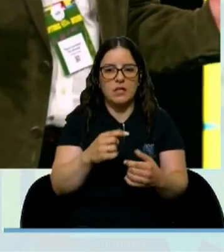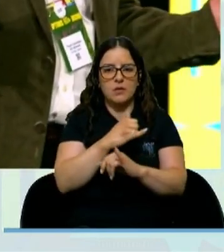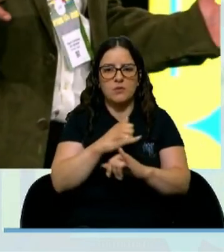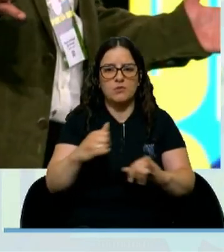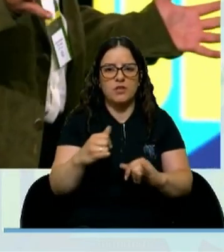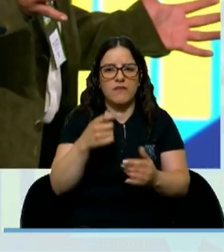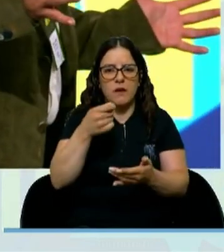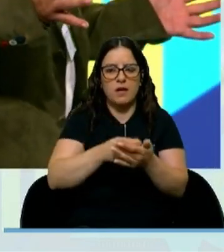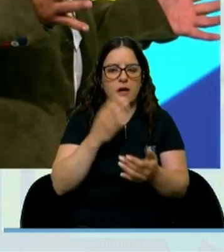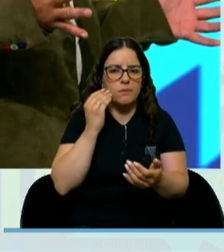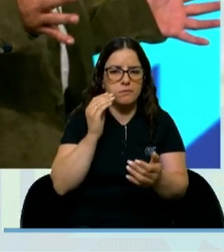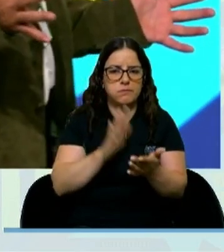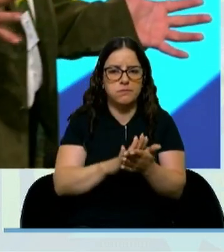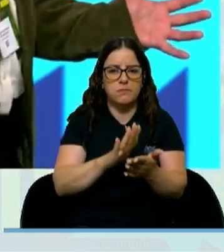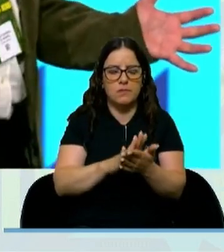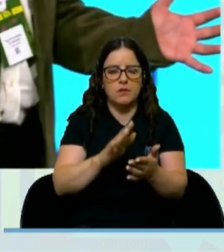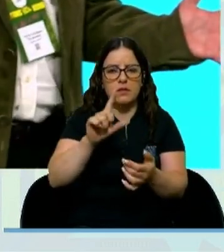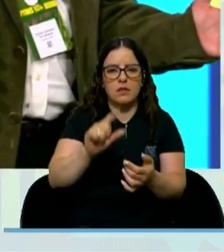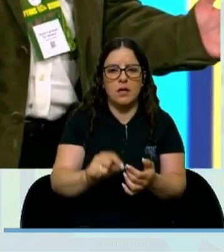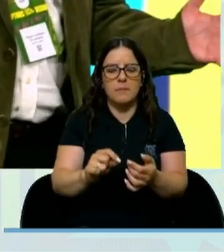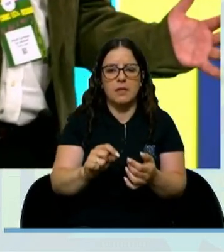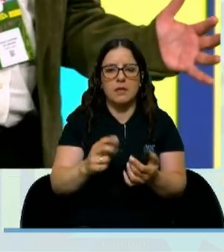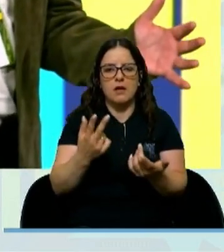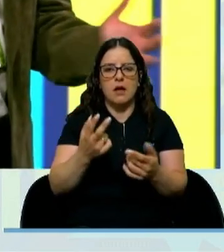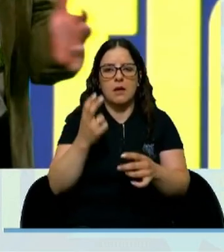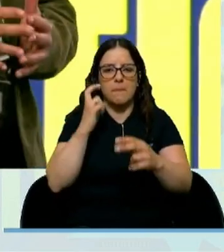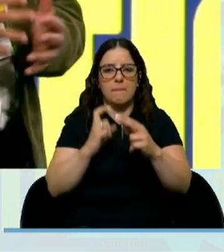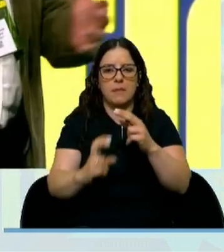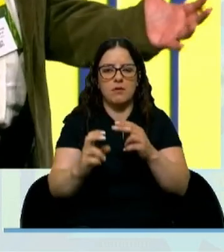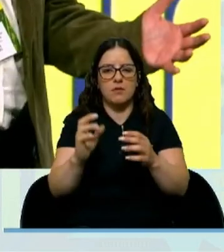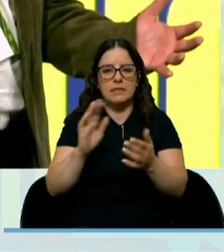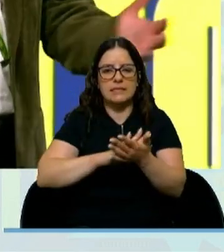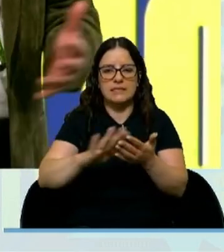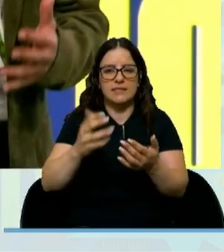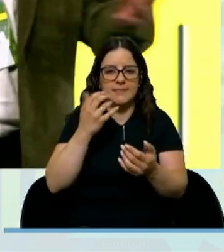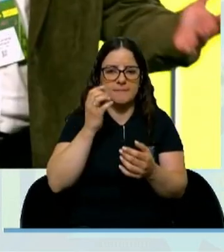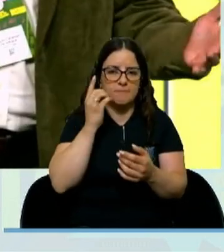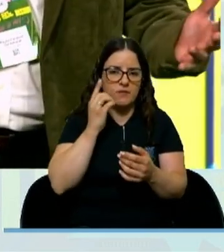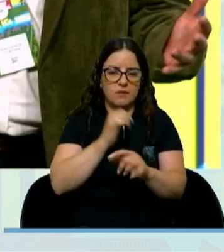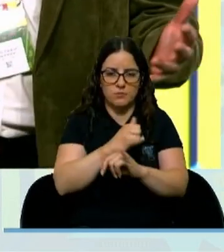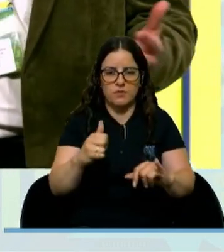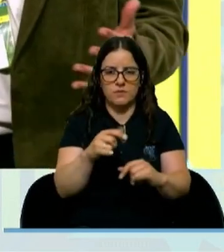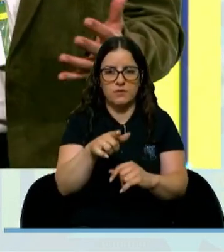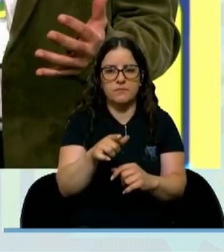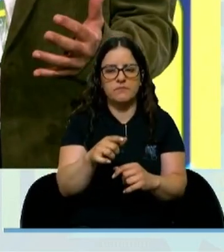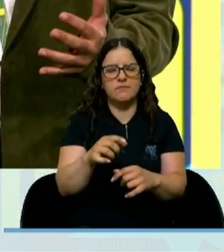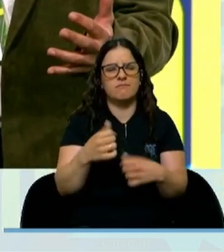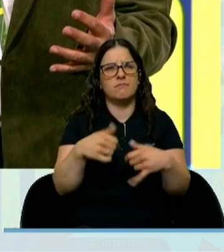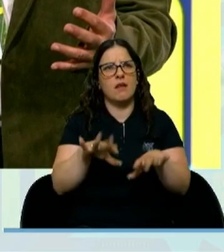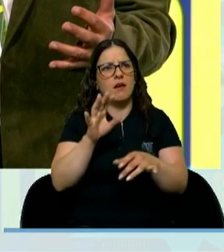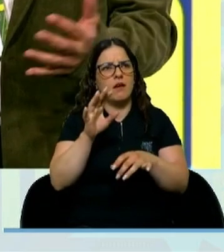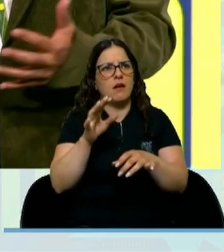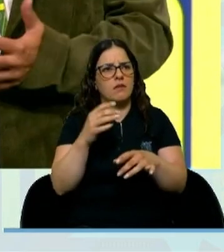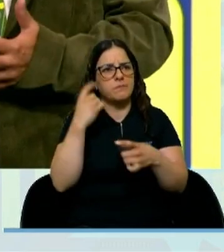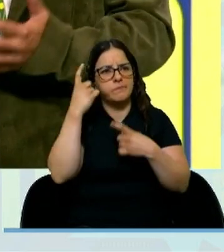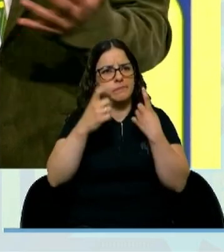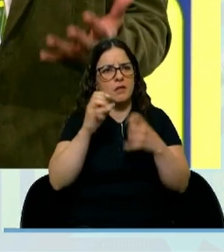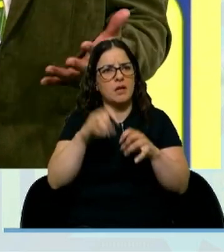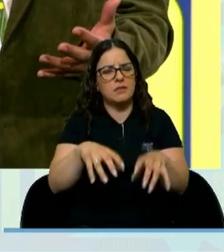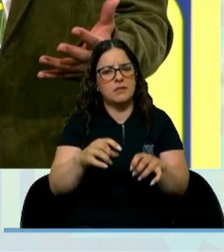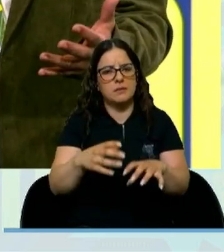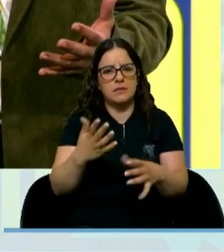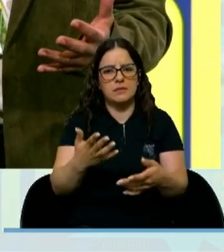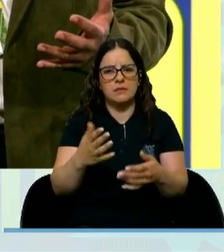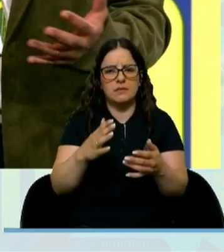mas o que é que terá acontecido para que depois da pandemia, no pós-pandemia, a China tivesse